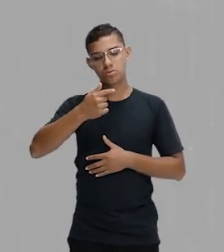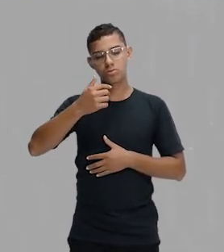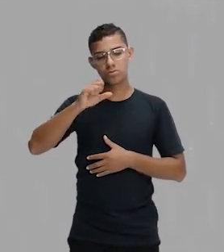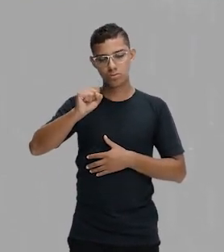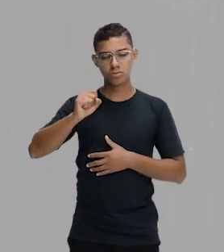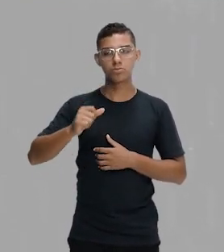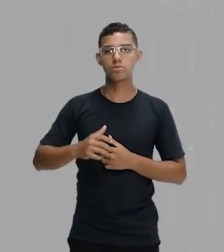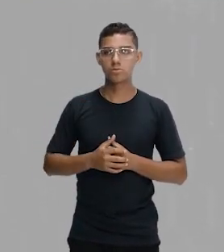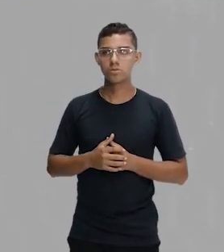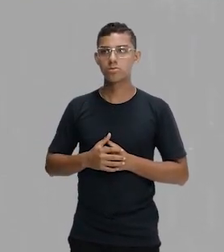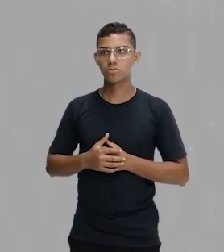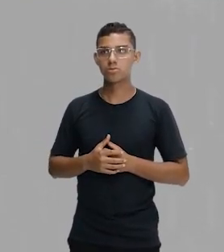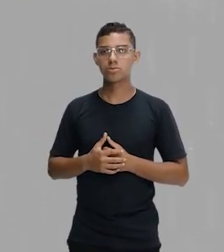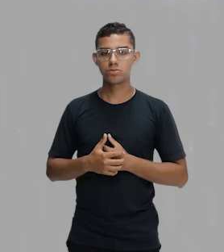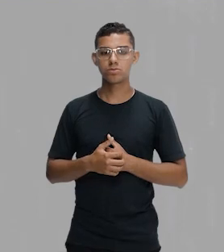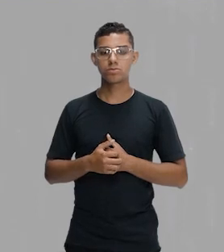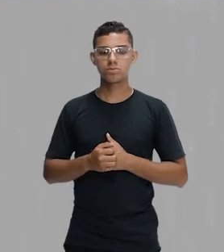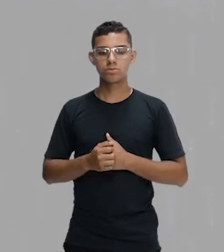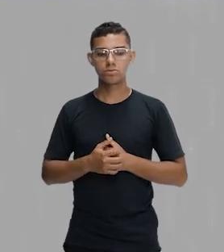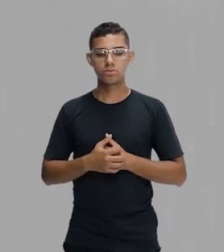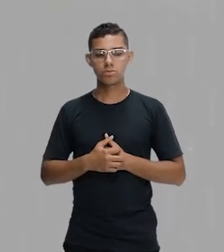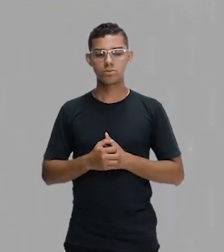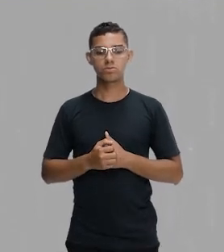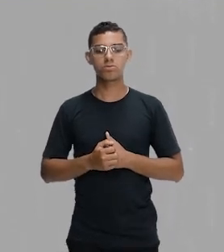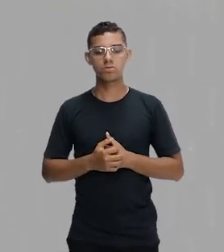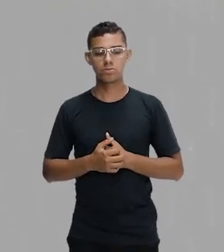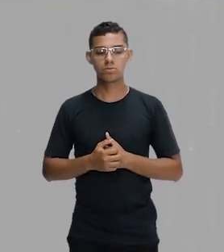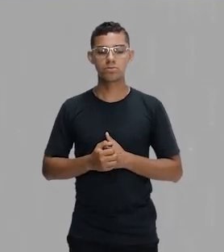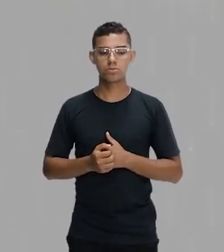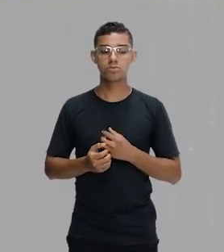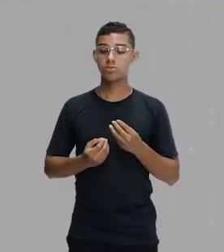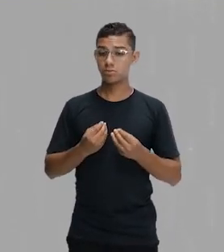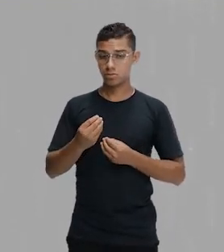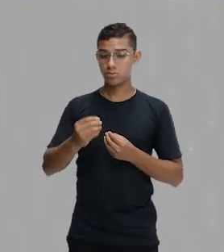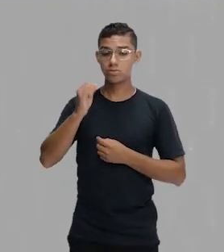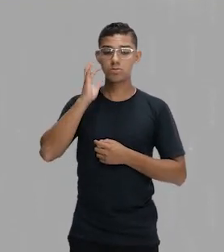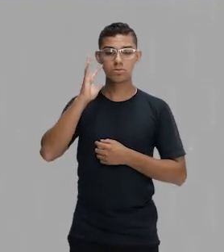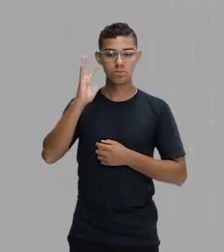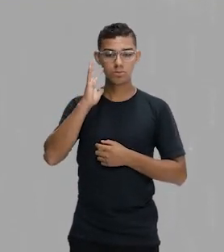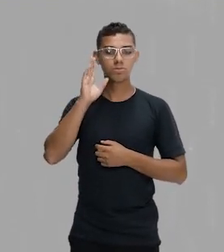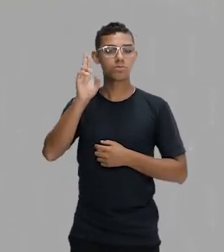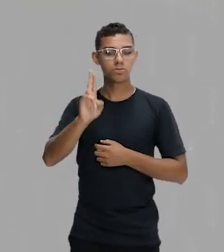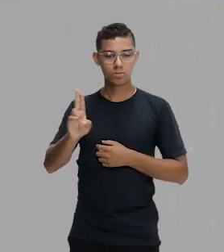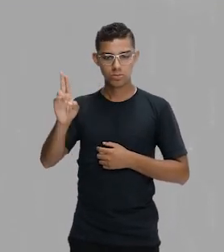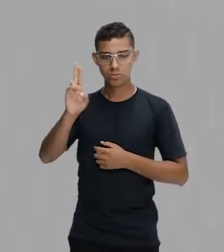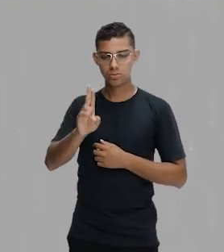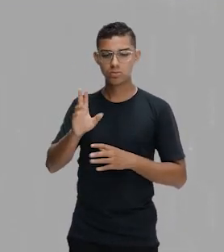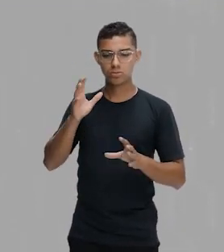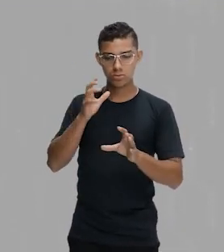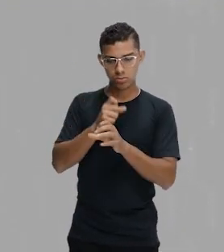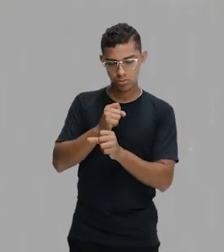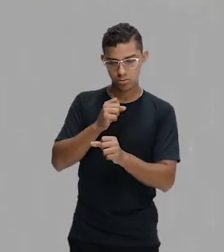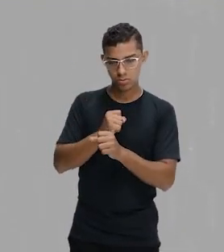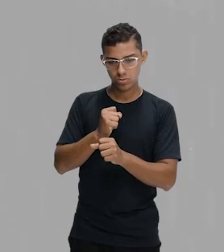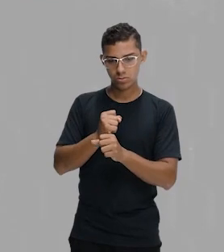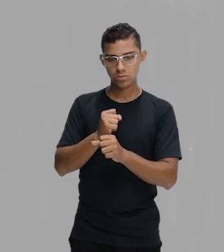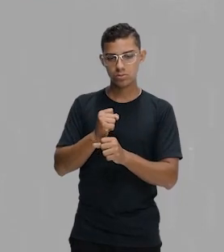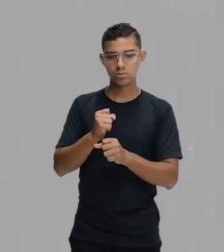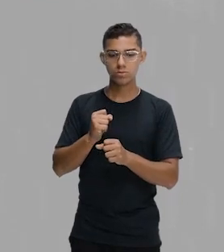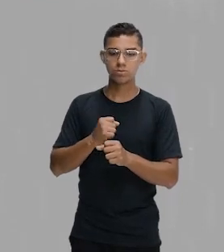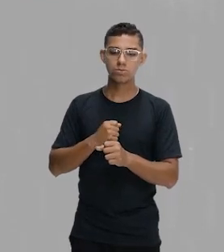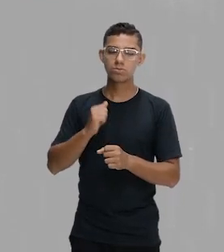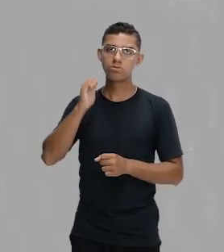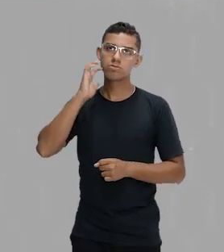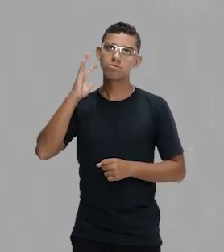6.378 quilômetros. Ok? A forma que ele utilizou para chegar a esse movimento, né, o caminho que ele